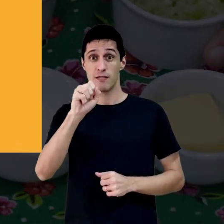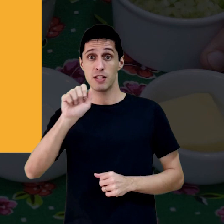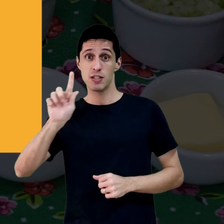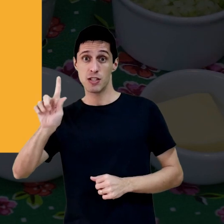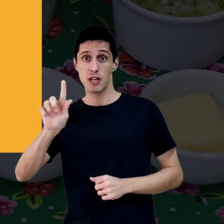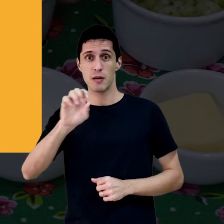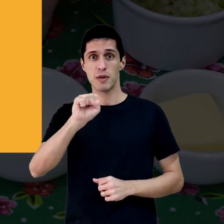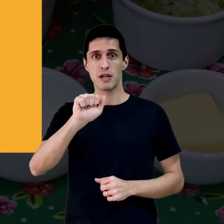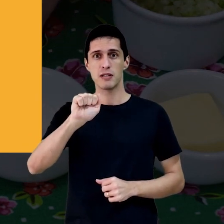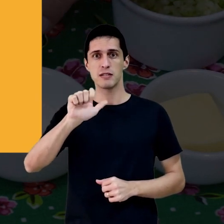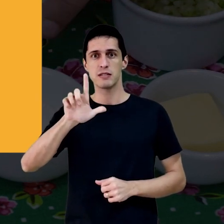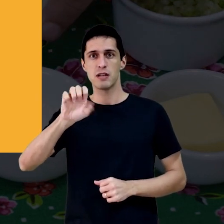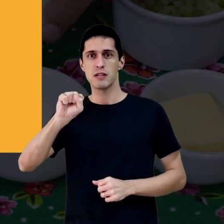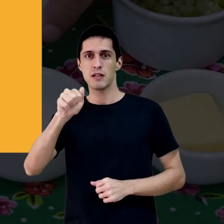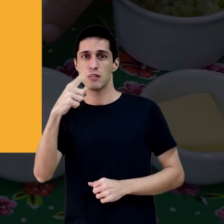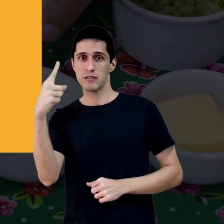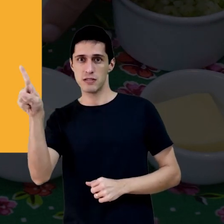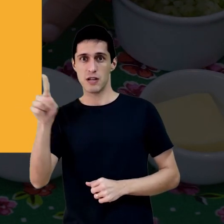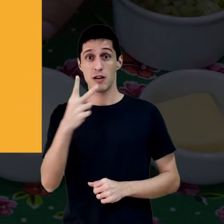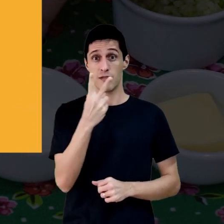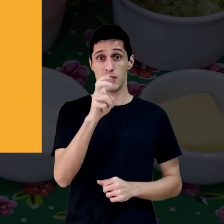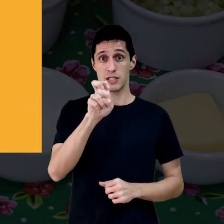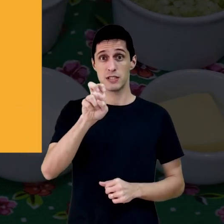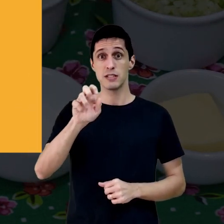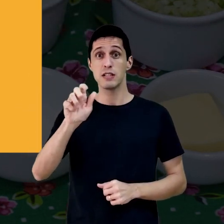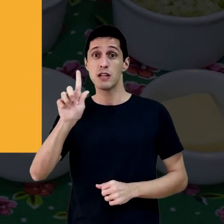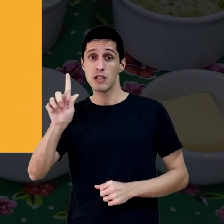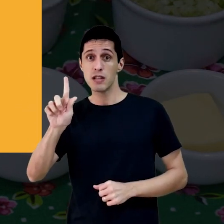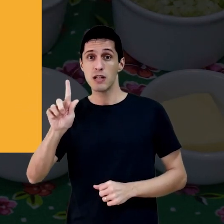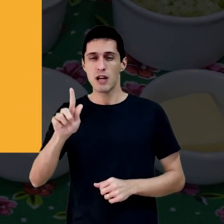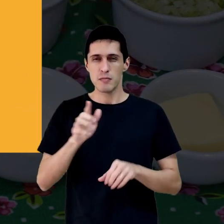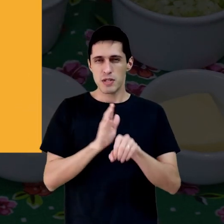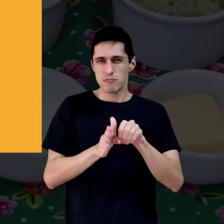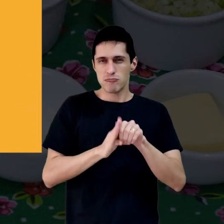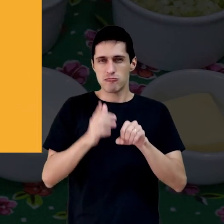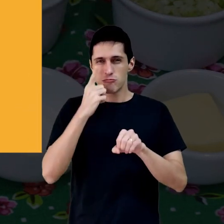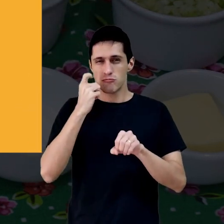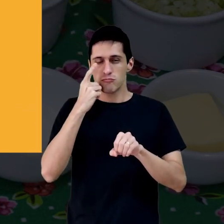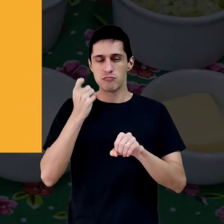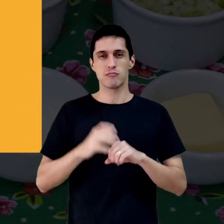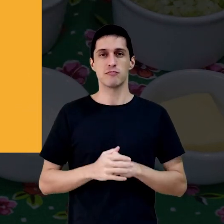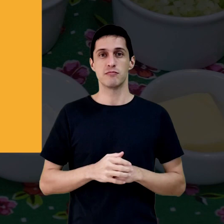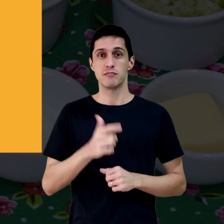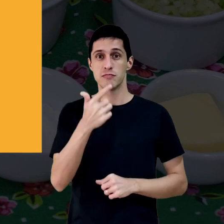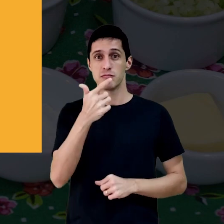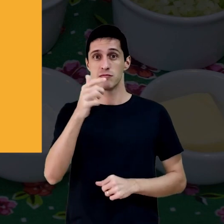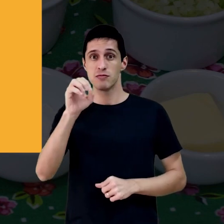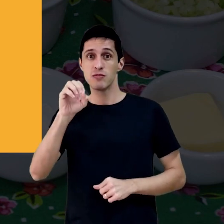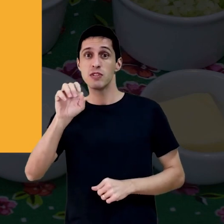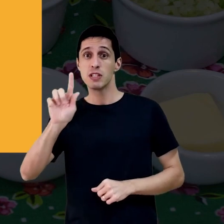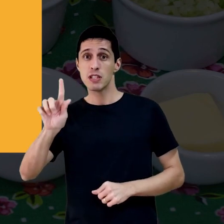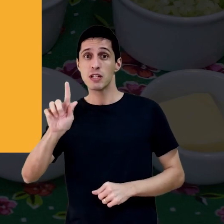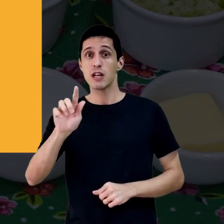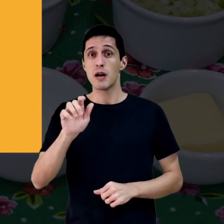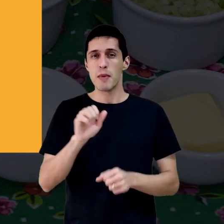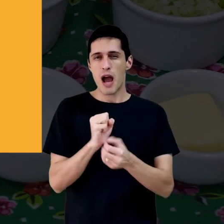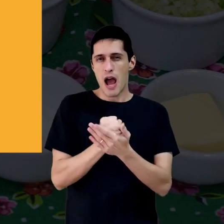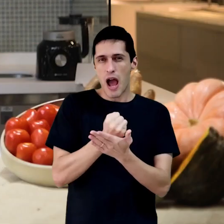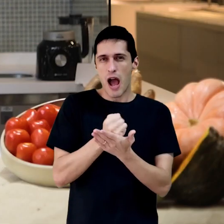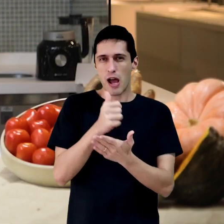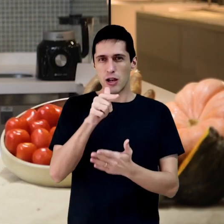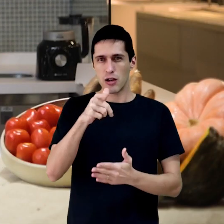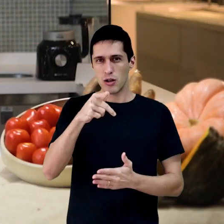de salsão, 25 gramas de cebola, 20 gramas de alho poró e 10 ml de